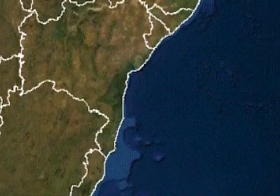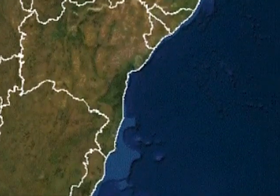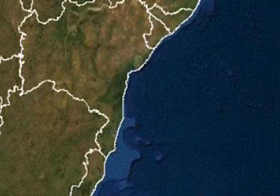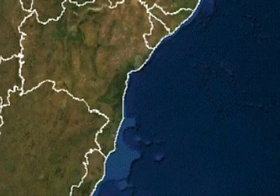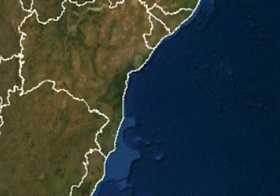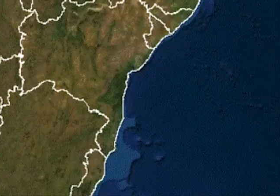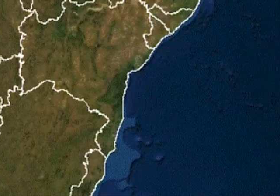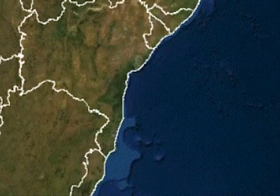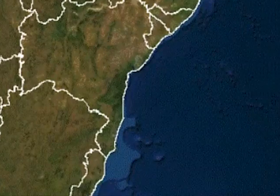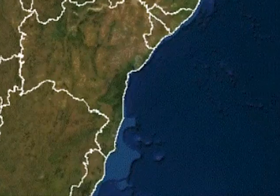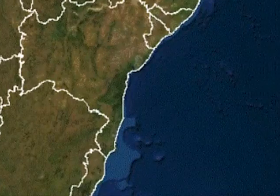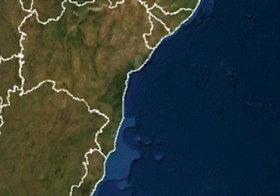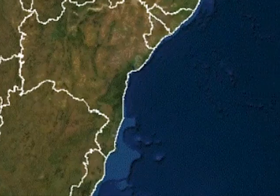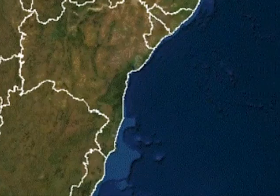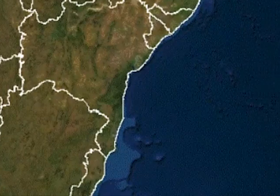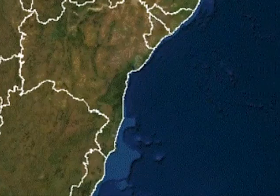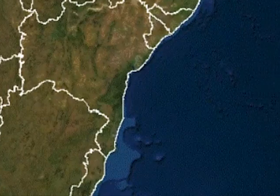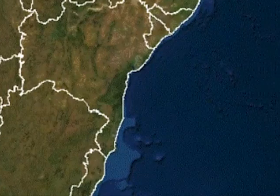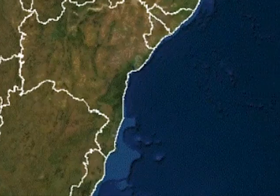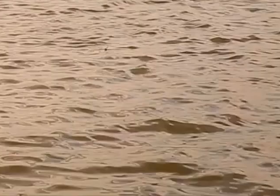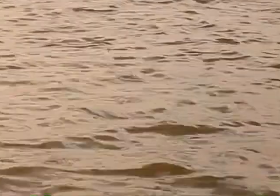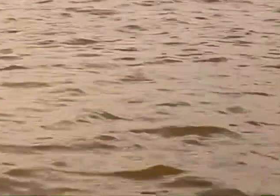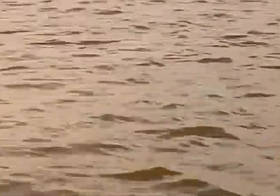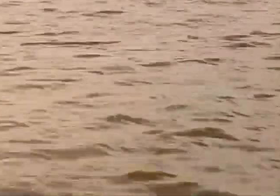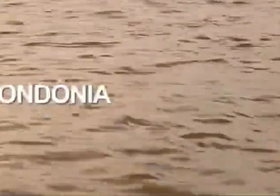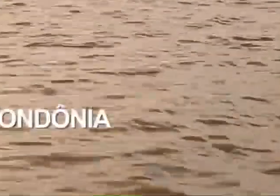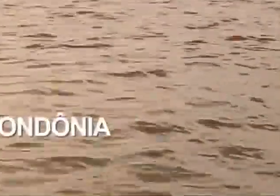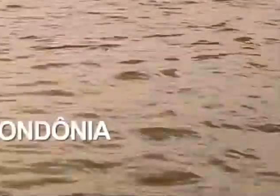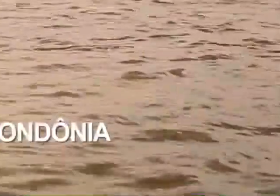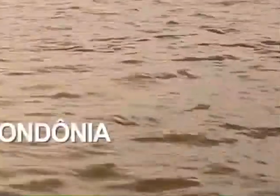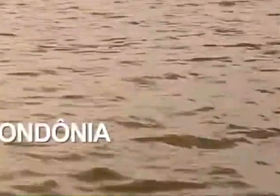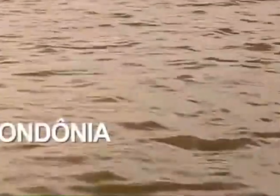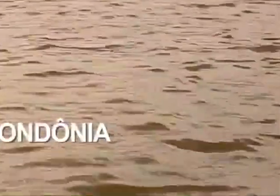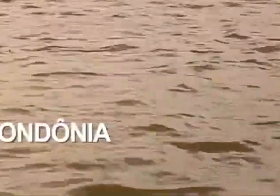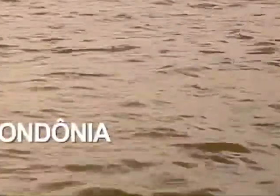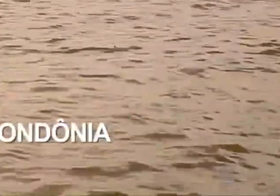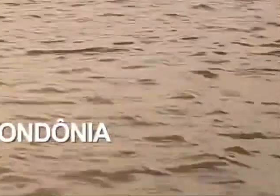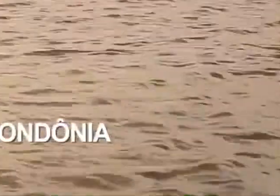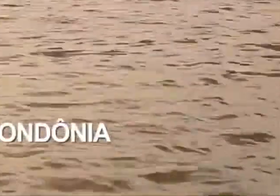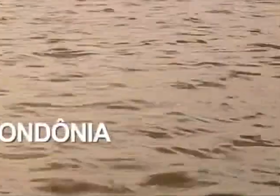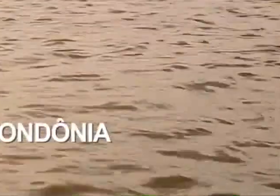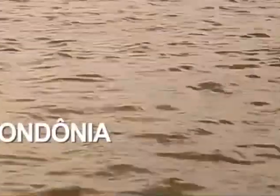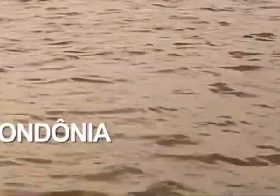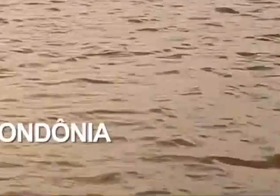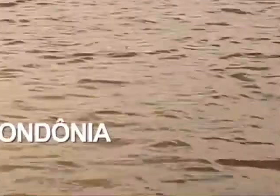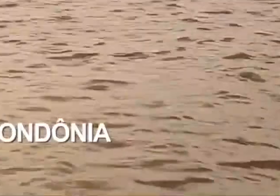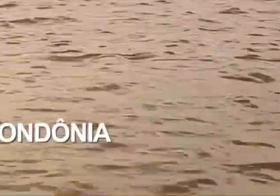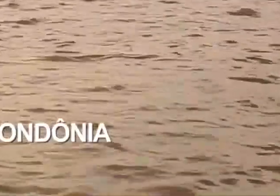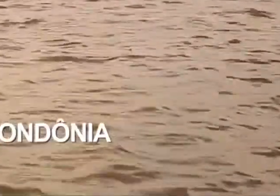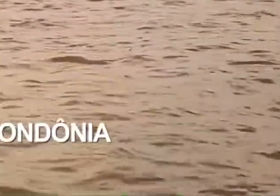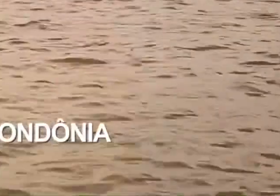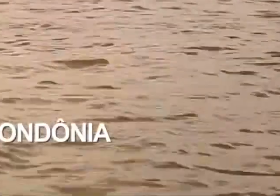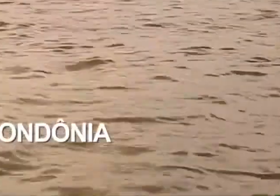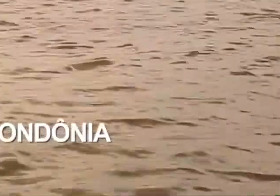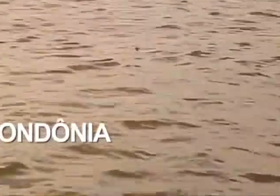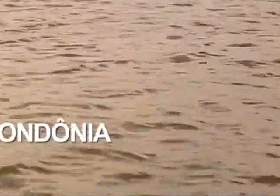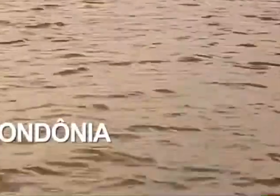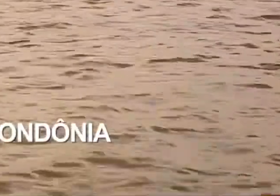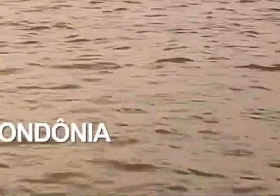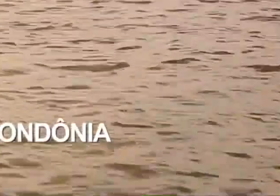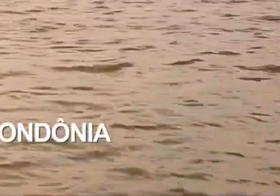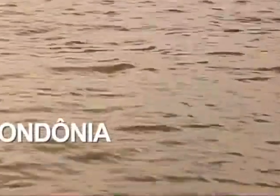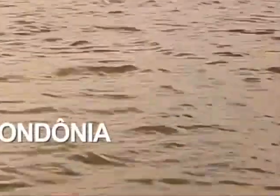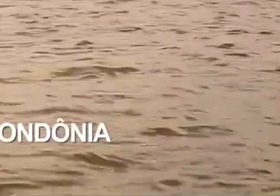Andes, como é o caso do Rio Madeira, que nós estamos à margem dele. E, claro, nós estamos à margem do Madeira, que